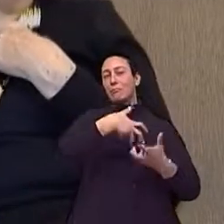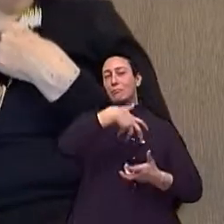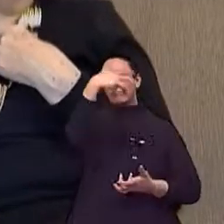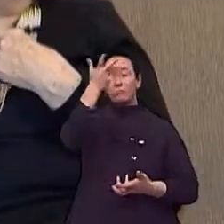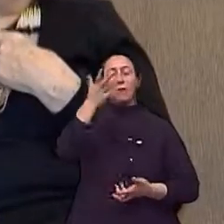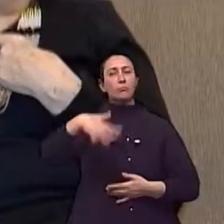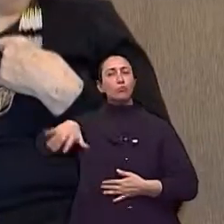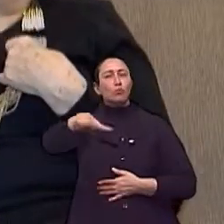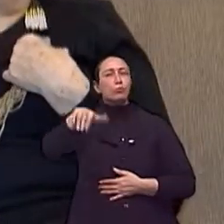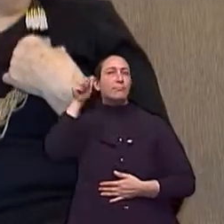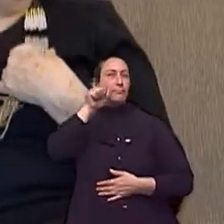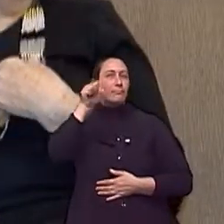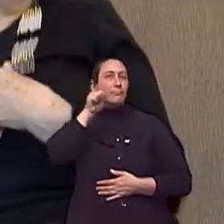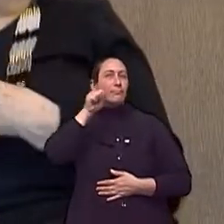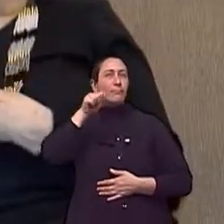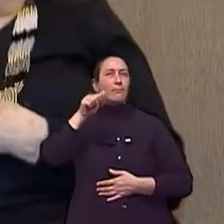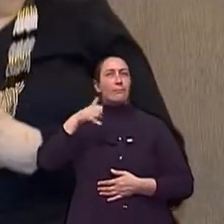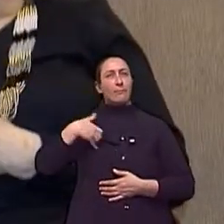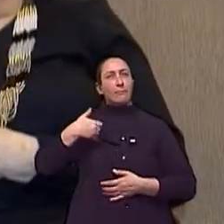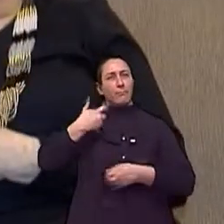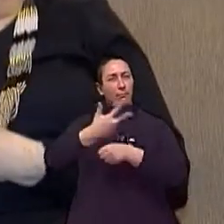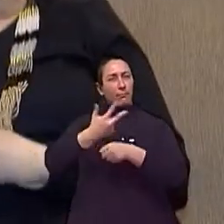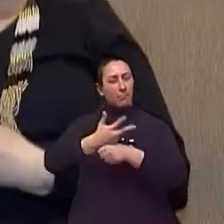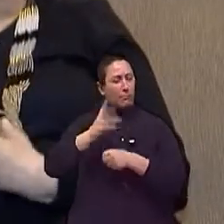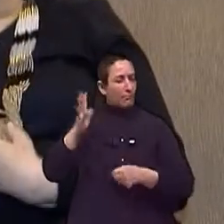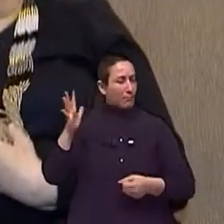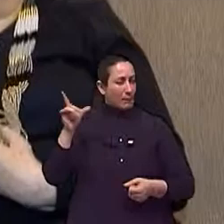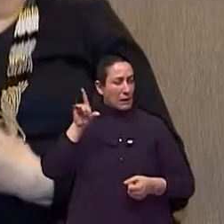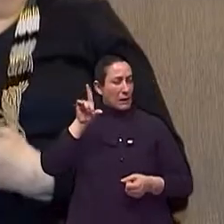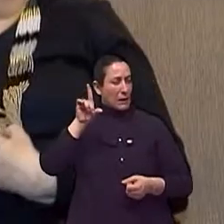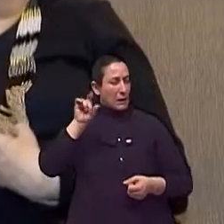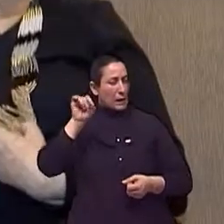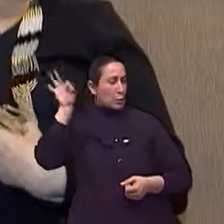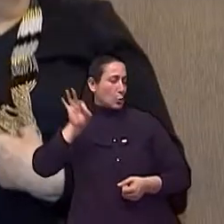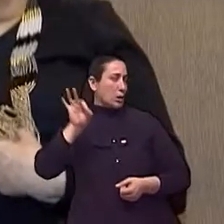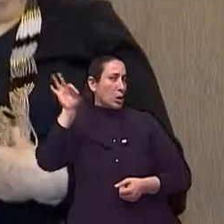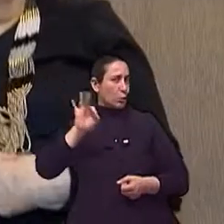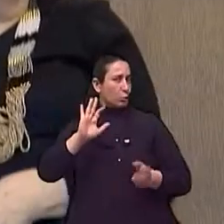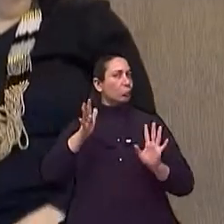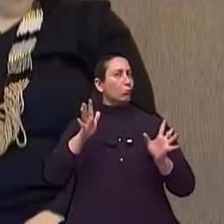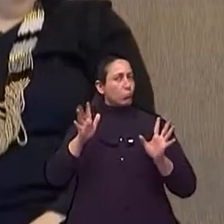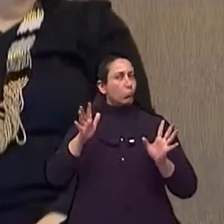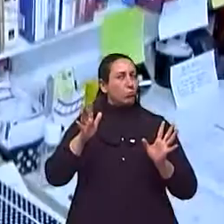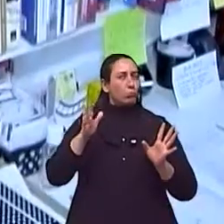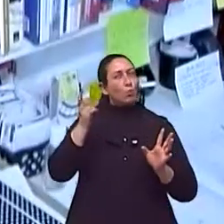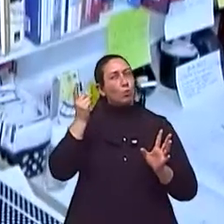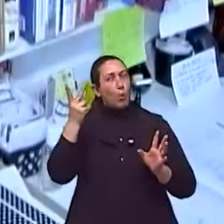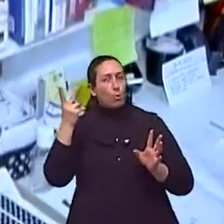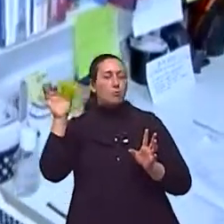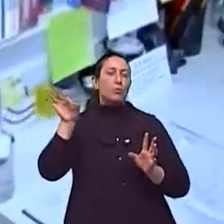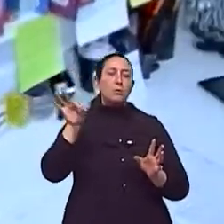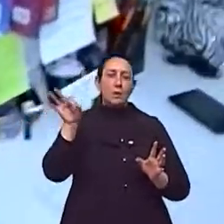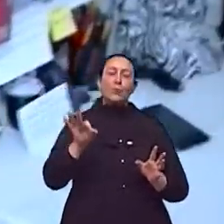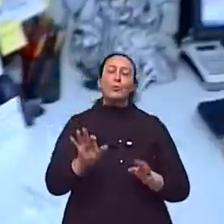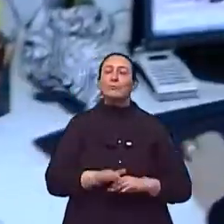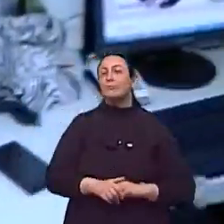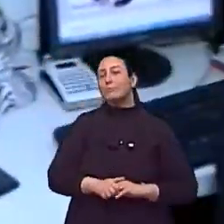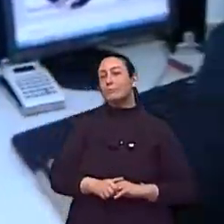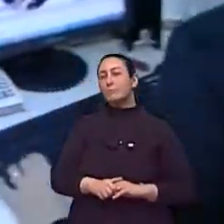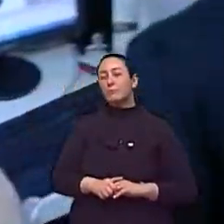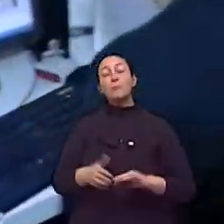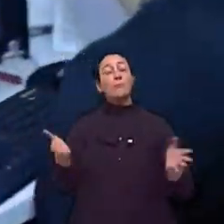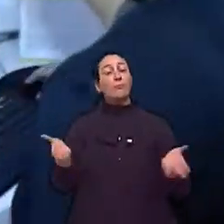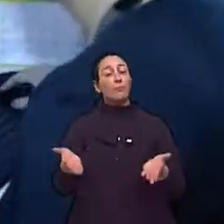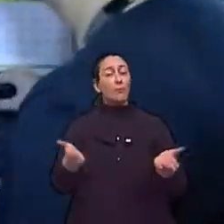maduras no caso tá em torno de 10% continua 12% bom começamos agora a